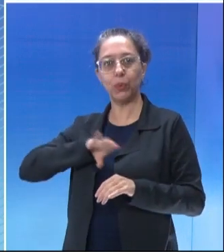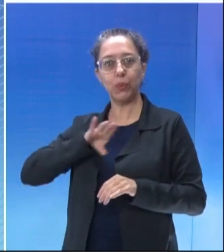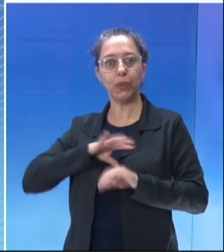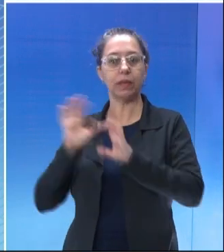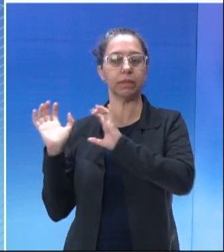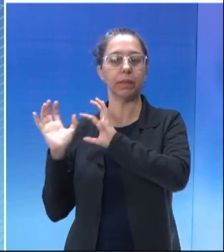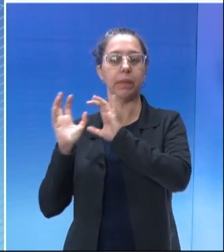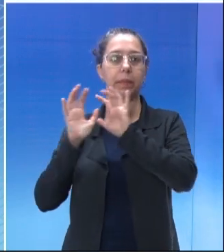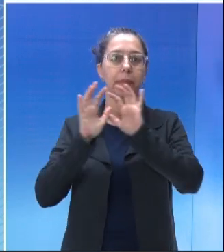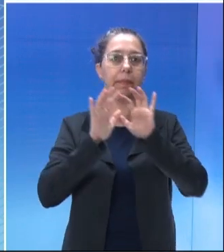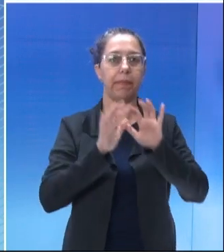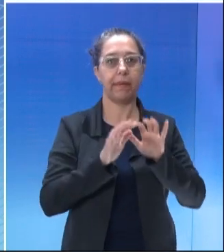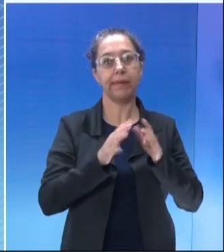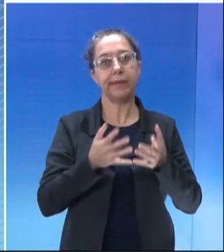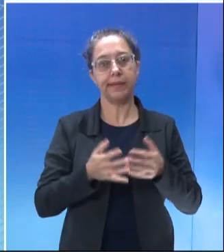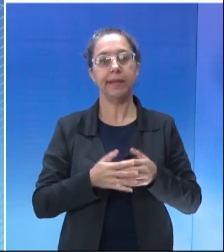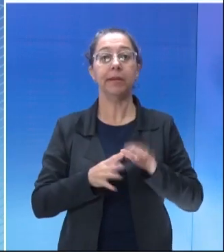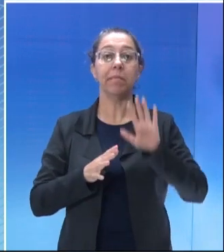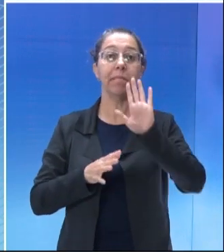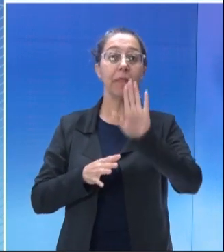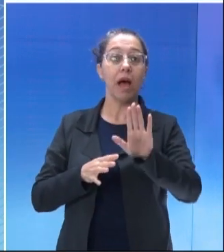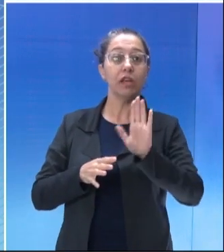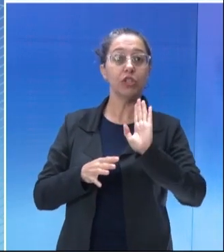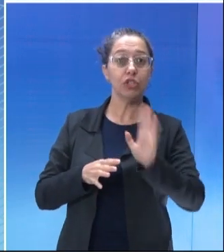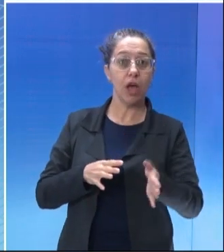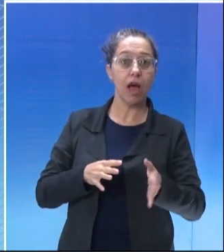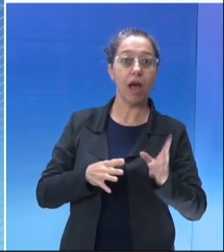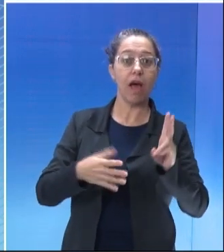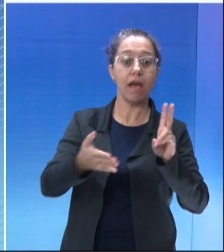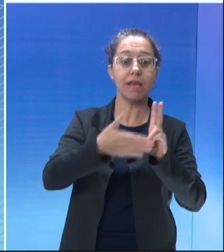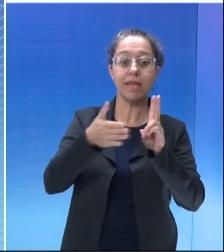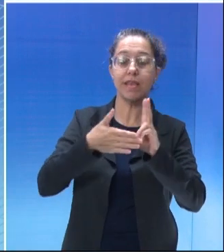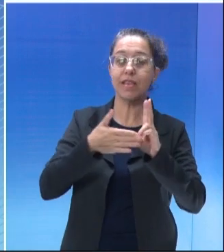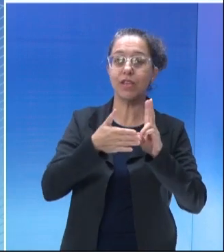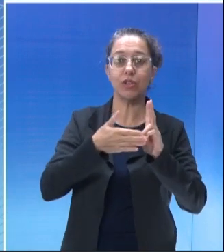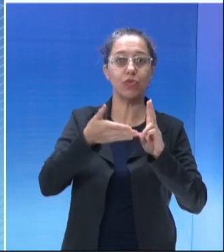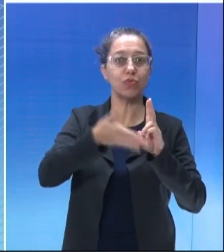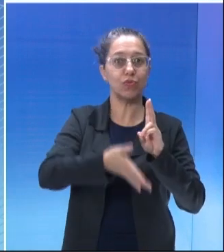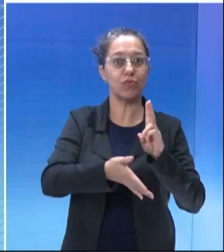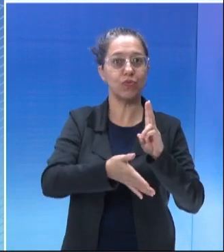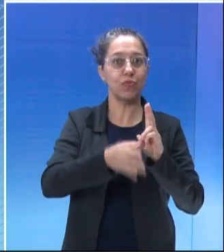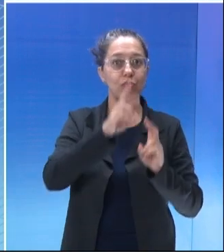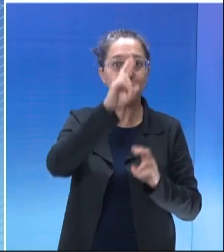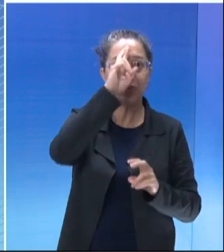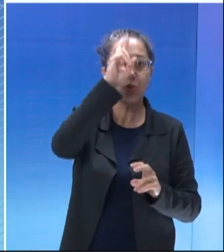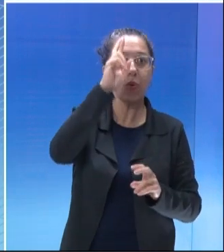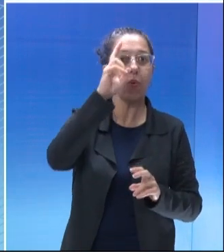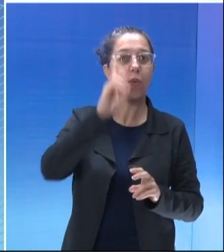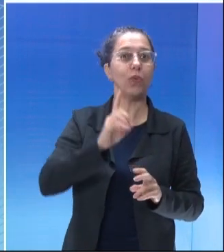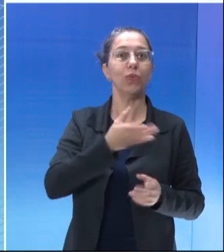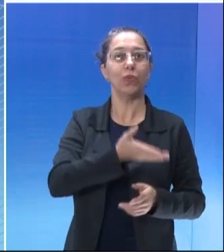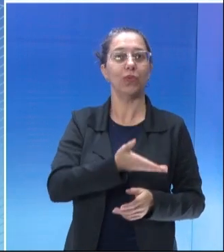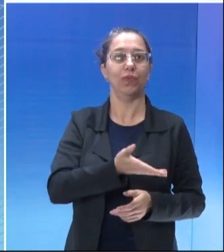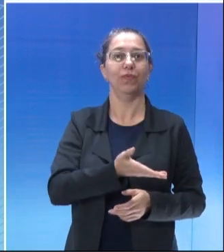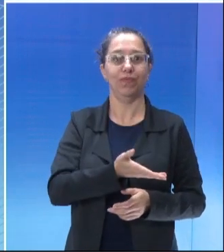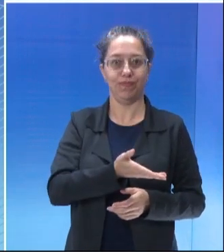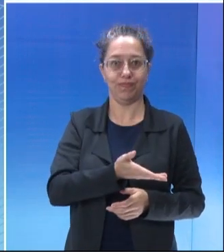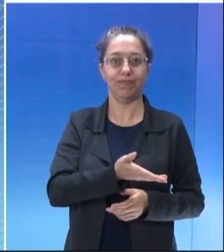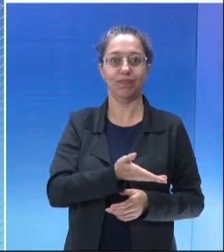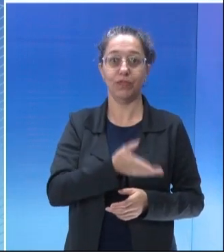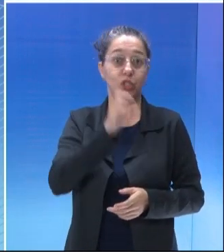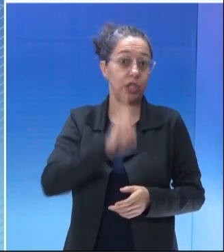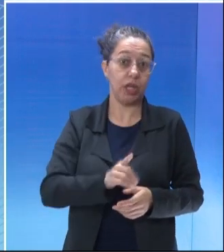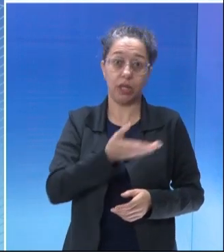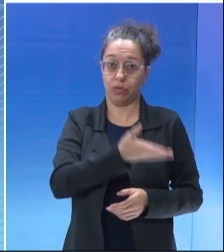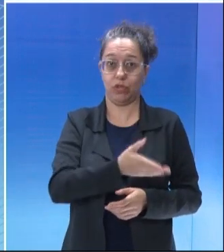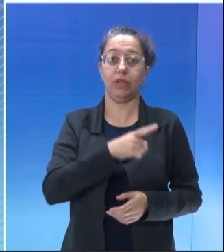populações indígenas que aqui residiam, foram simplesmente desconsiderados como os verdadeiros donos dessa